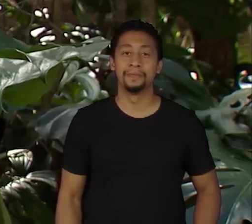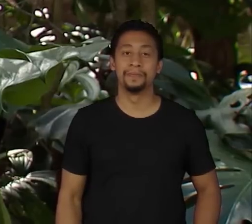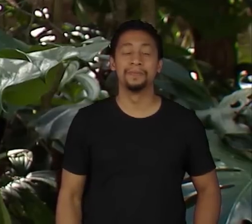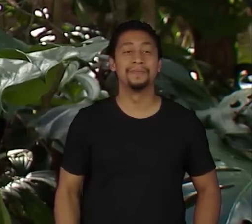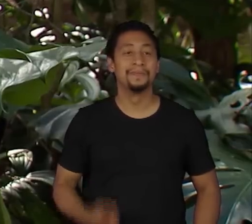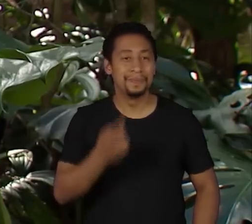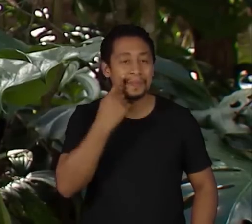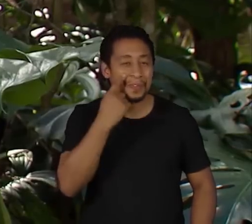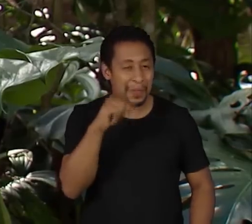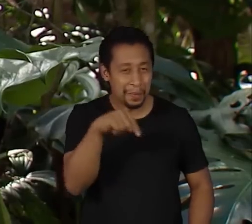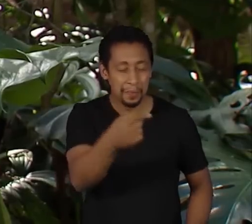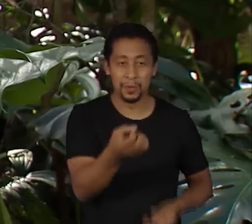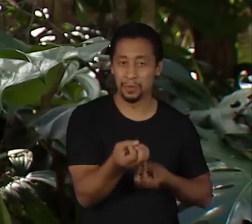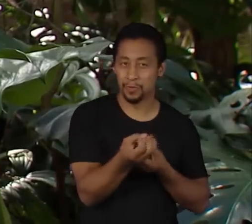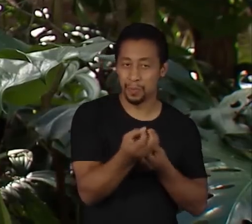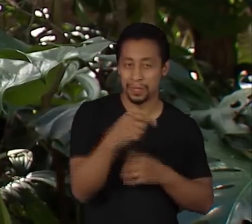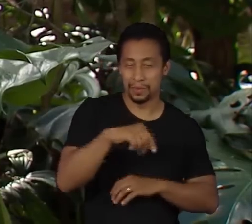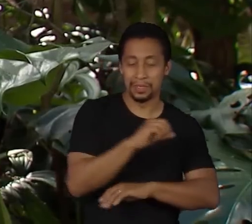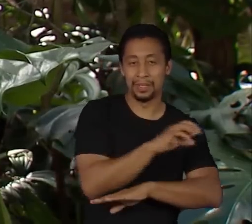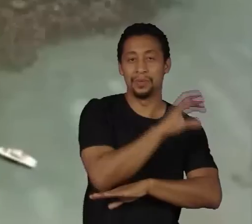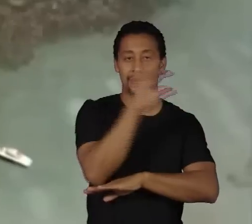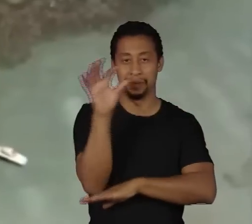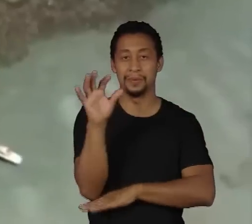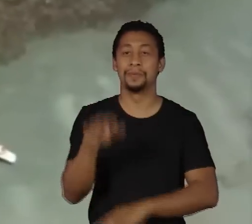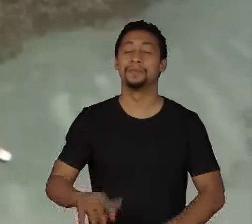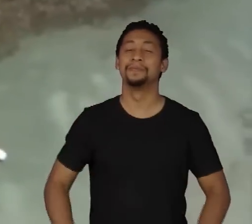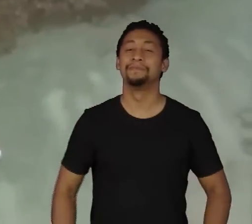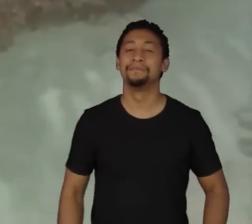Daqui a pouco tem mais, aqui no Repórter Eco.